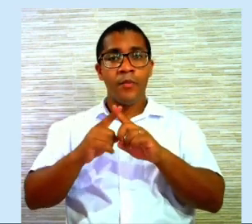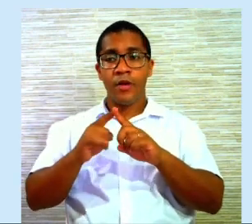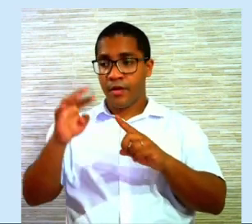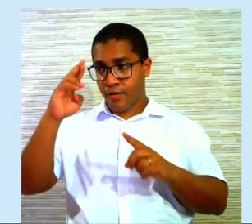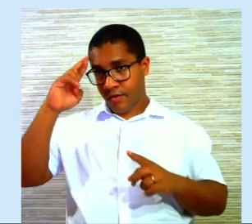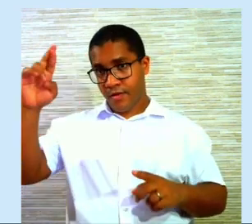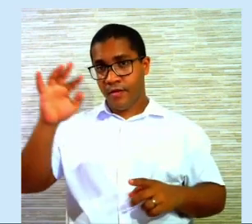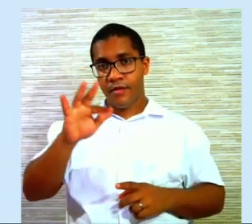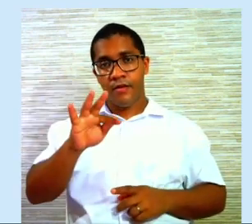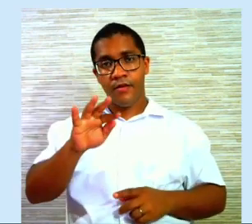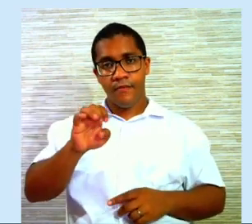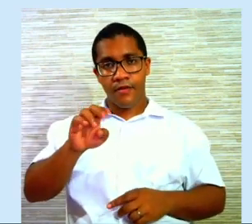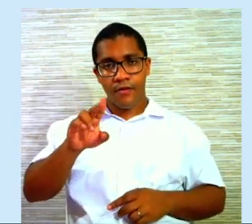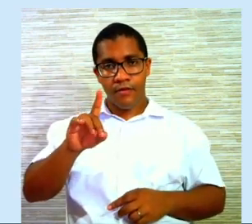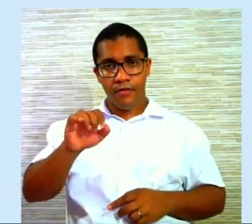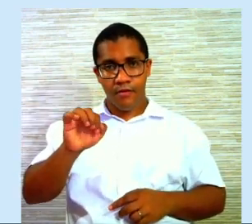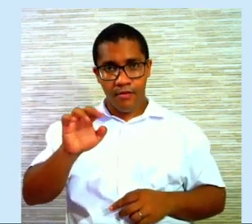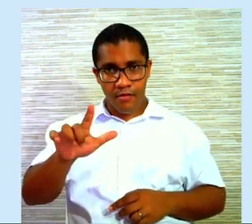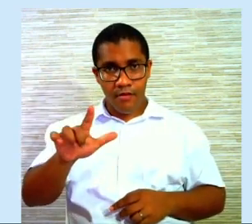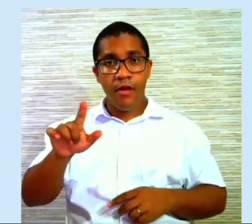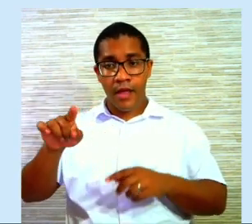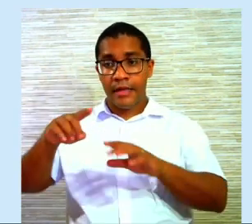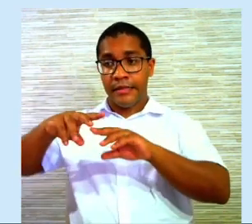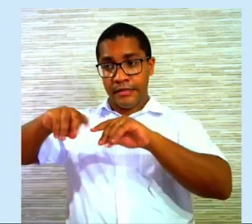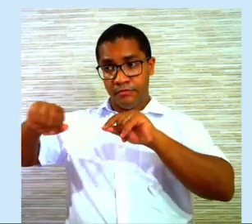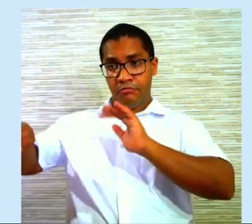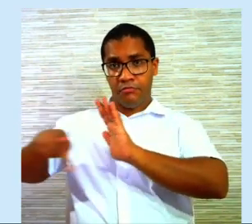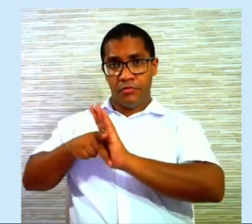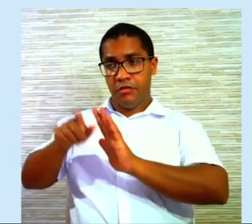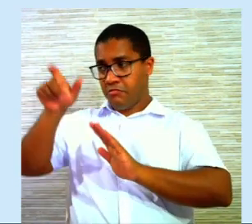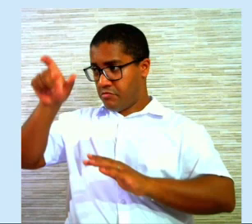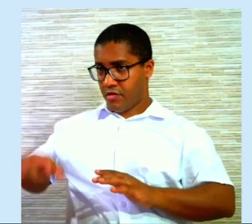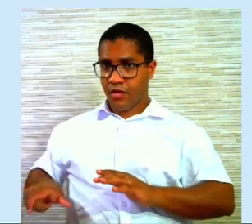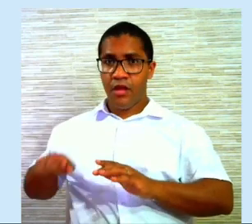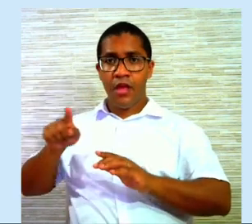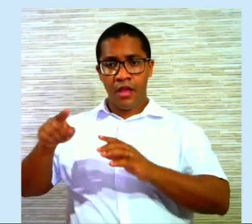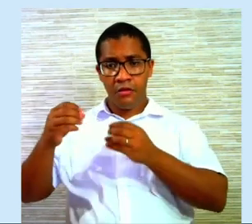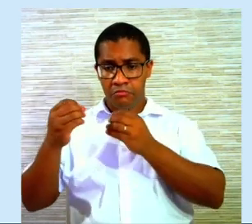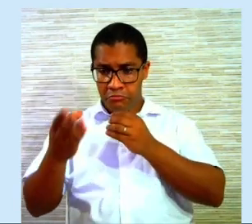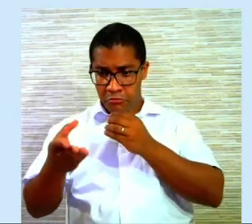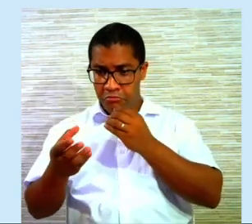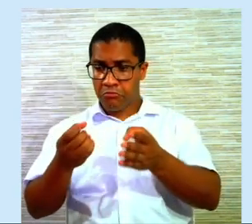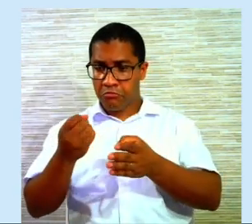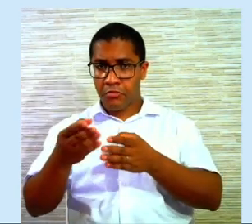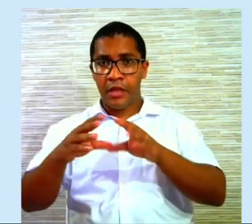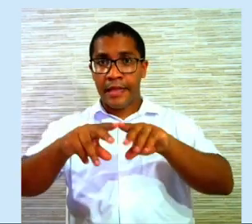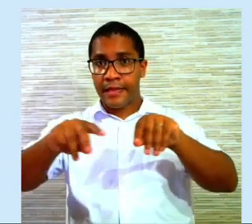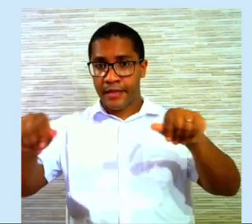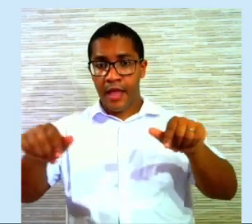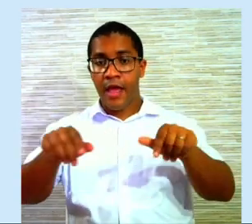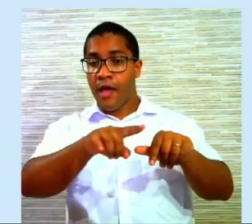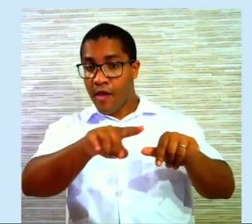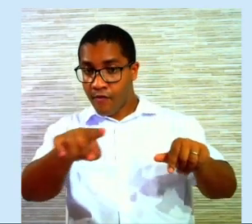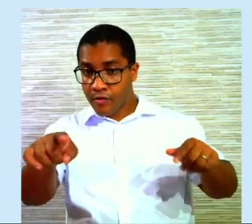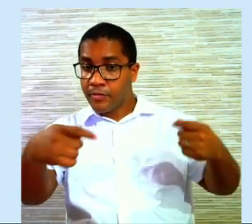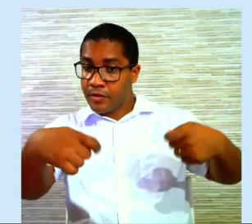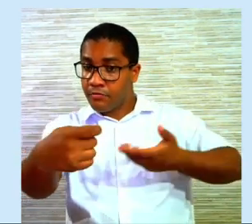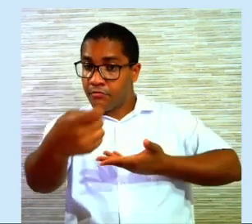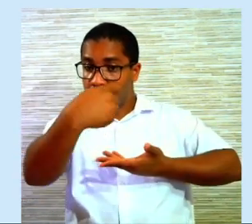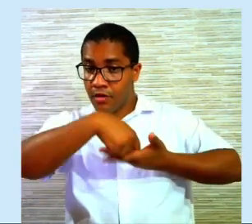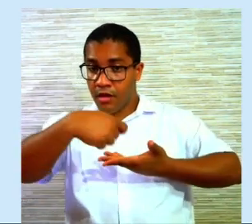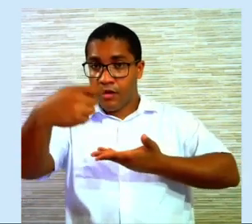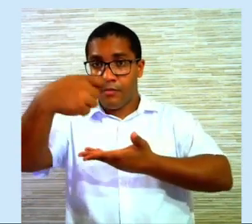ele detinha o poder das terras, então ele cedia as terras para os seus servos, que